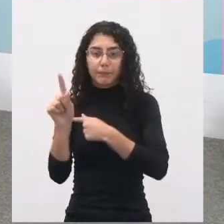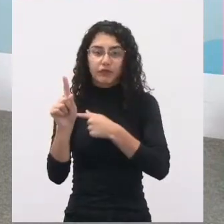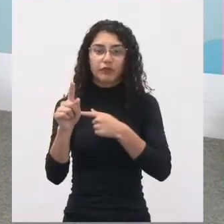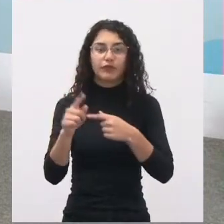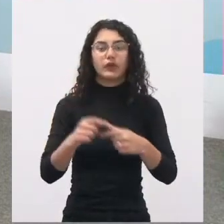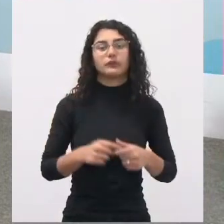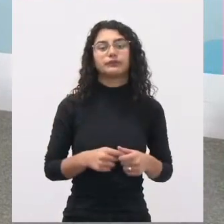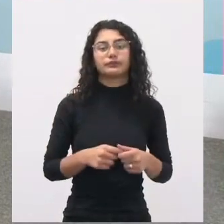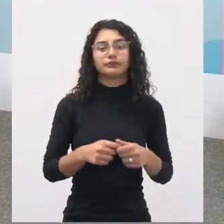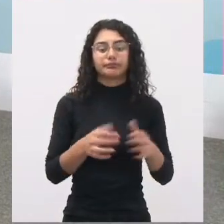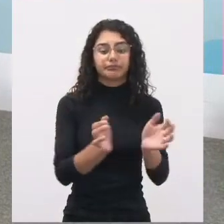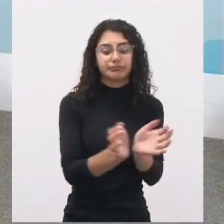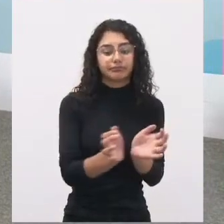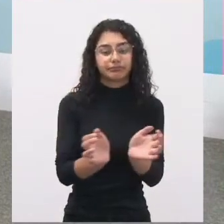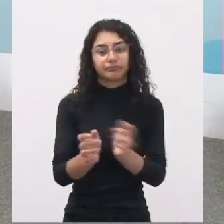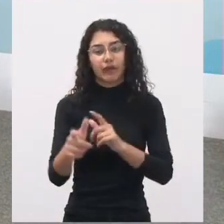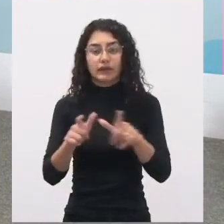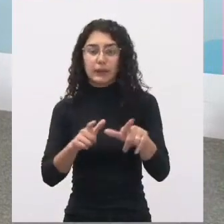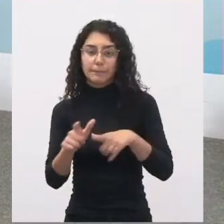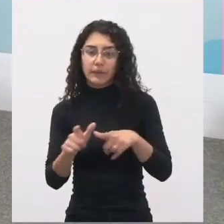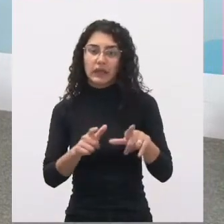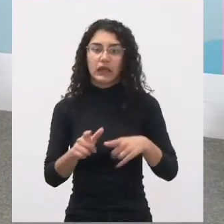determinadas ações em